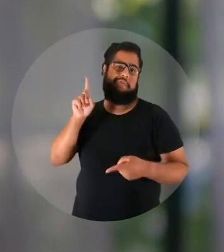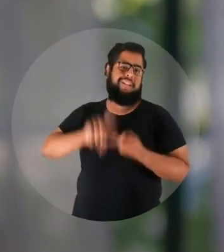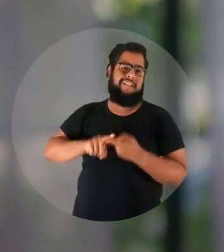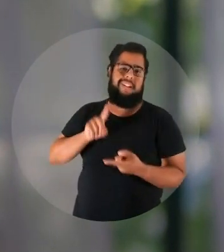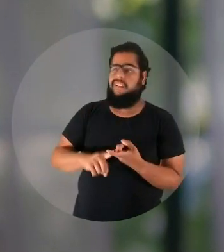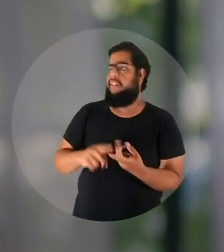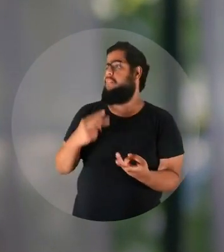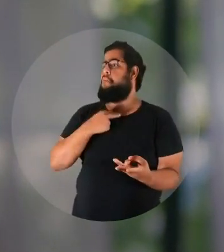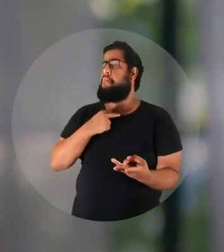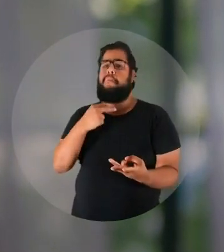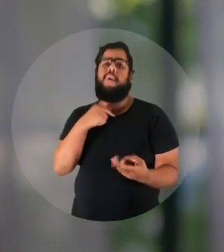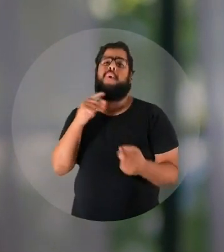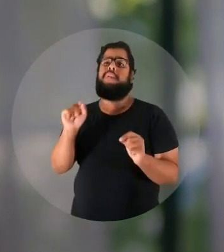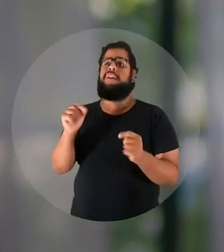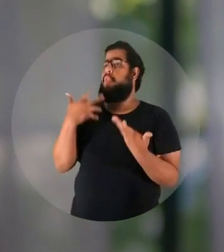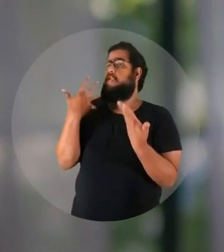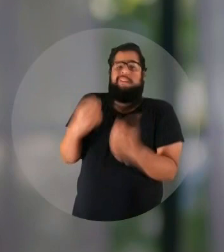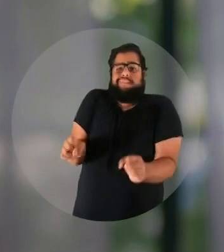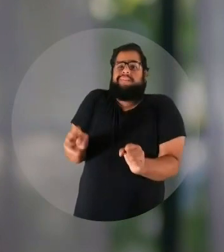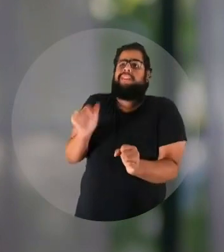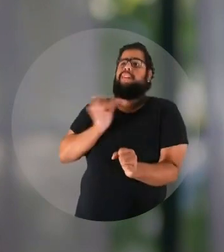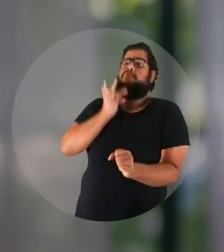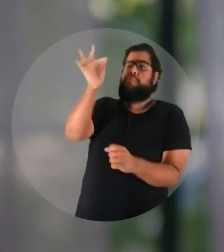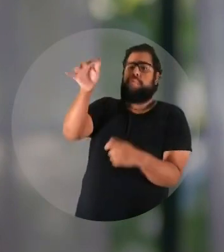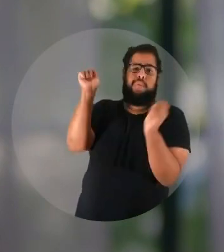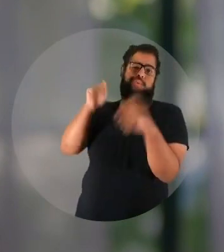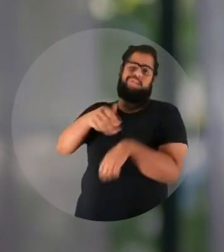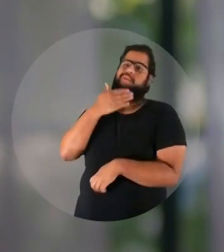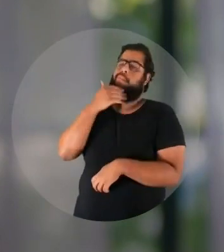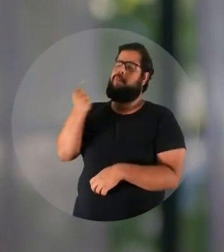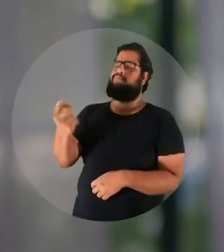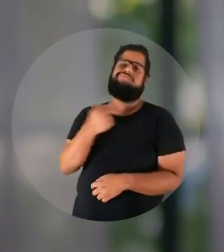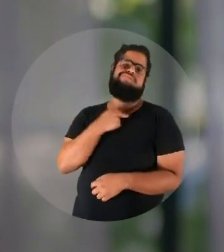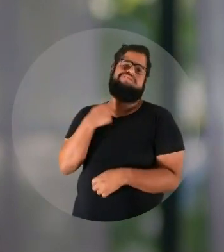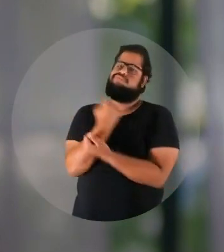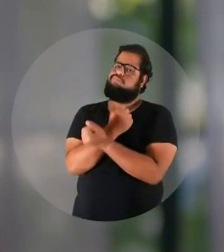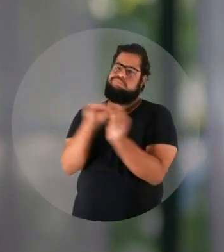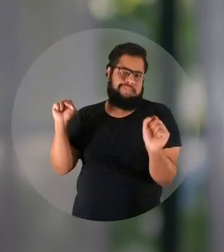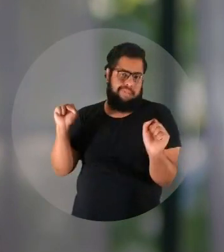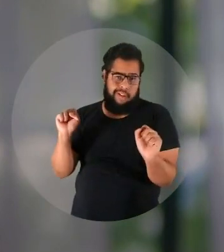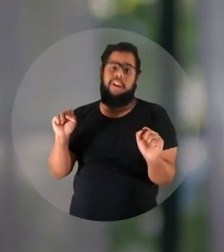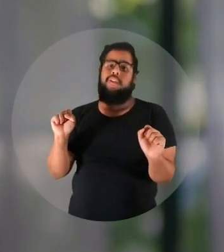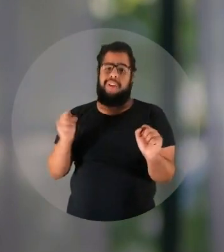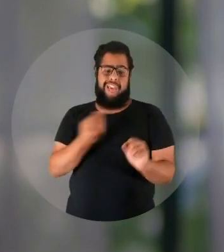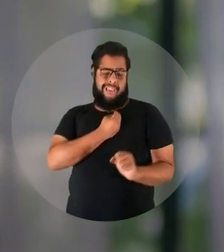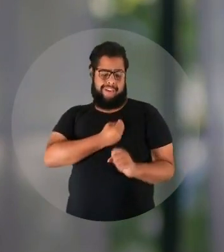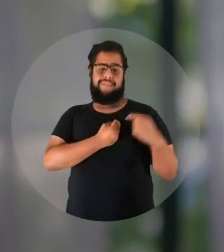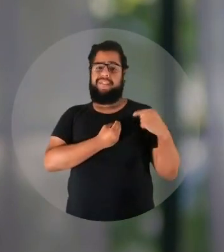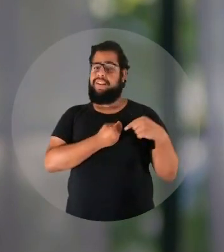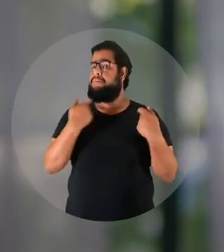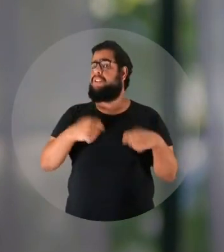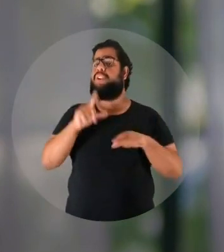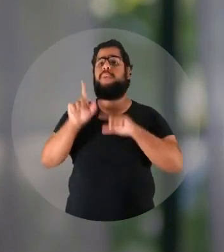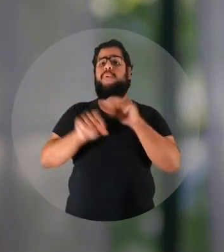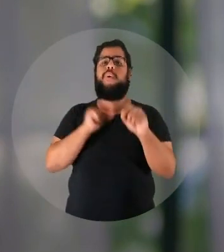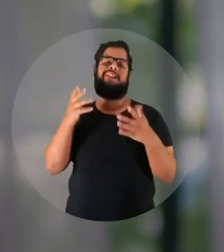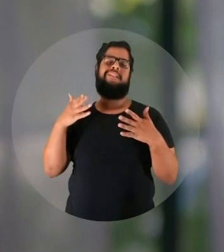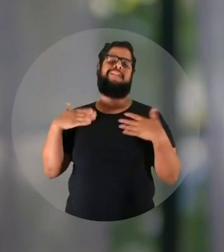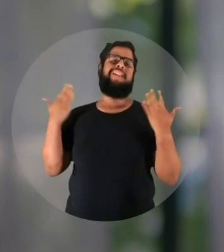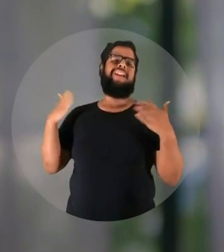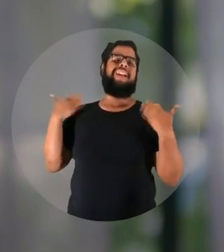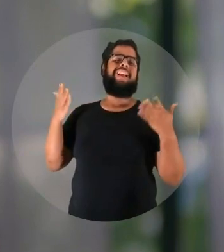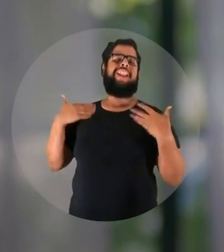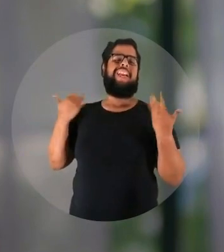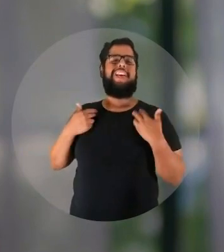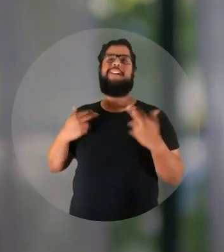espaço para vingança. Eu não tenho espaço para não acreditar que o amanhã vai ser melhor. A vida, ela tem que ser feita de